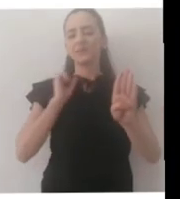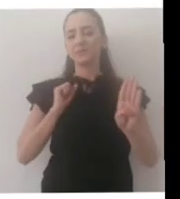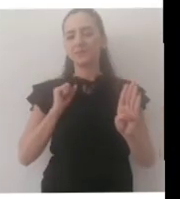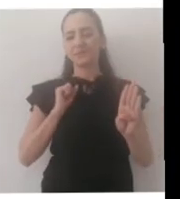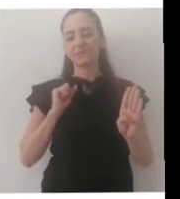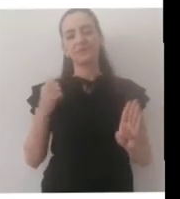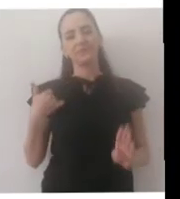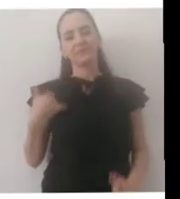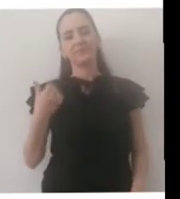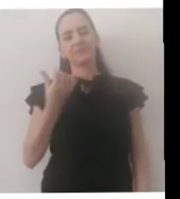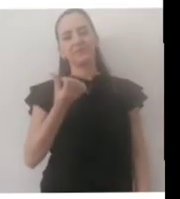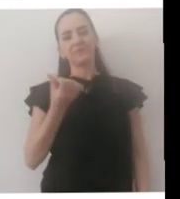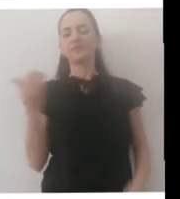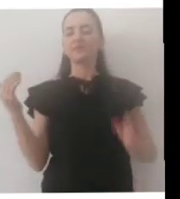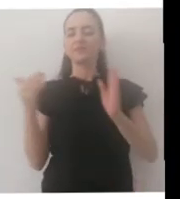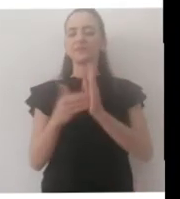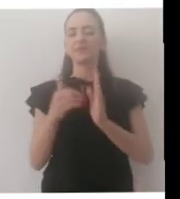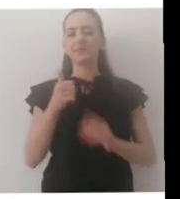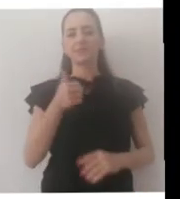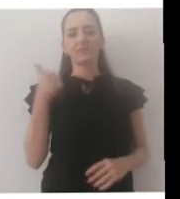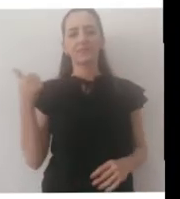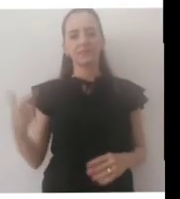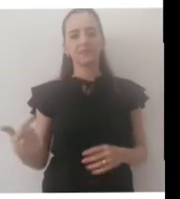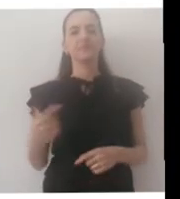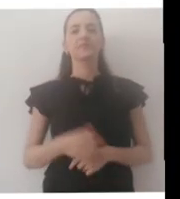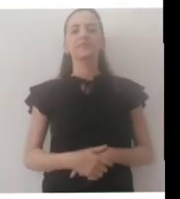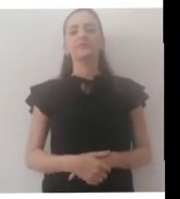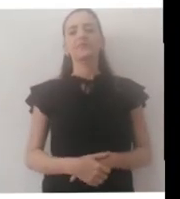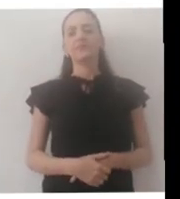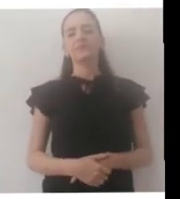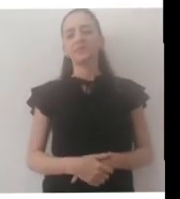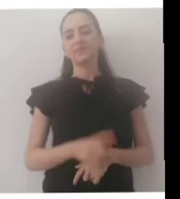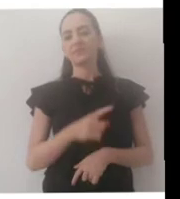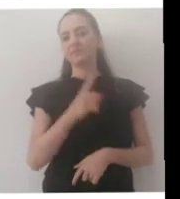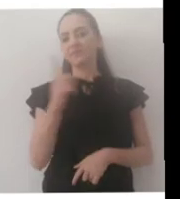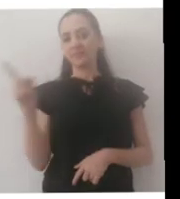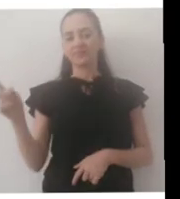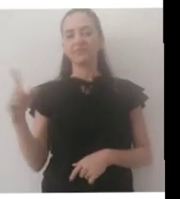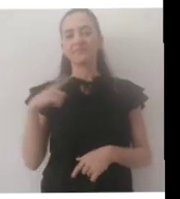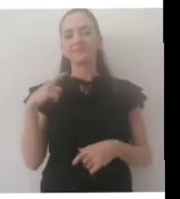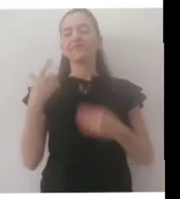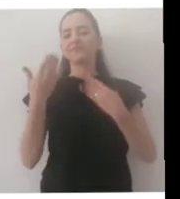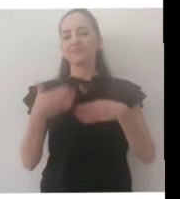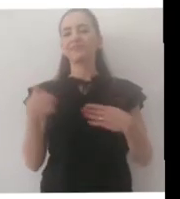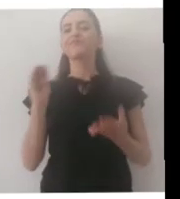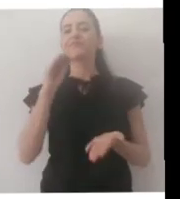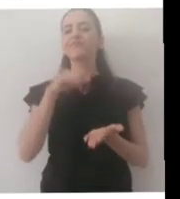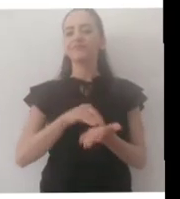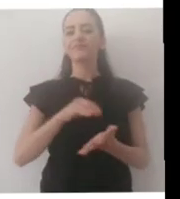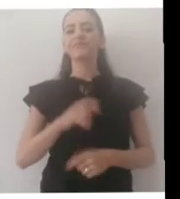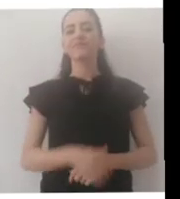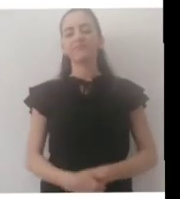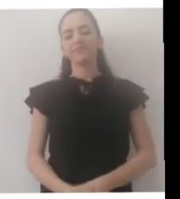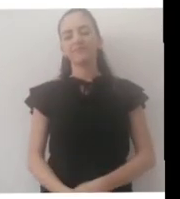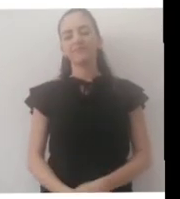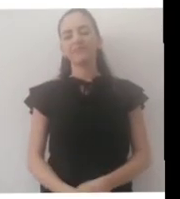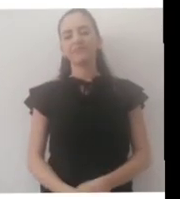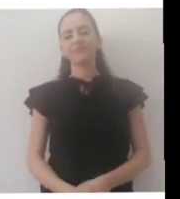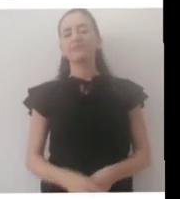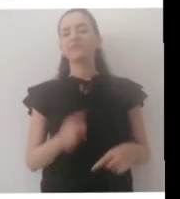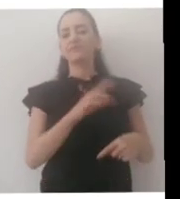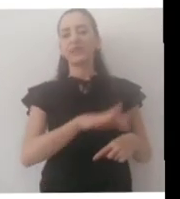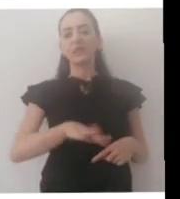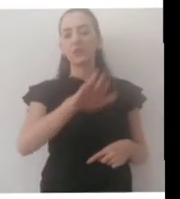No operacional concreto, que é aquele que a gente falou de 6 a 12 anos, este assunto de alguma de vocês vai cair também sobre